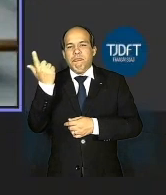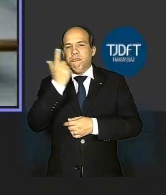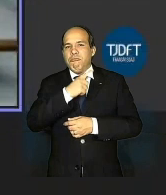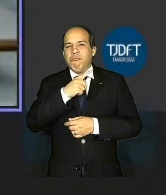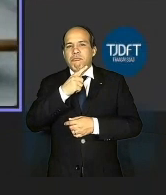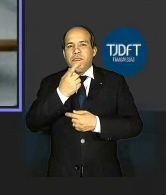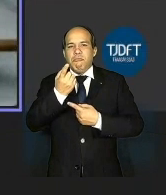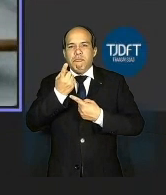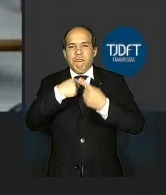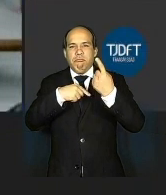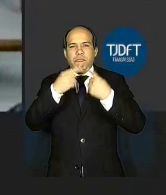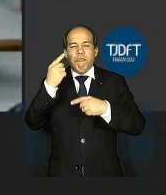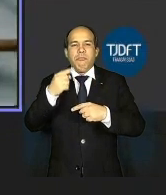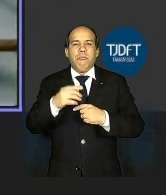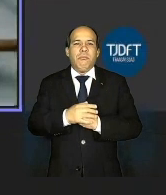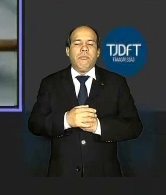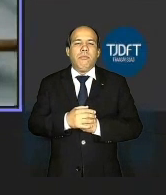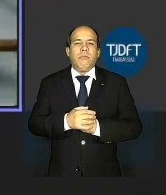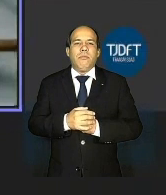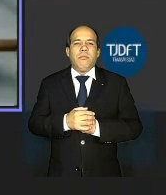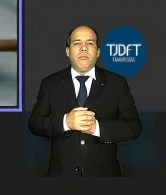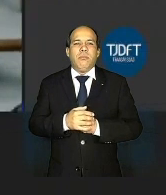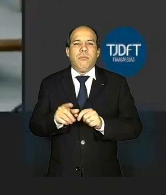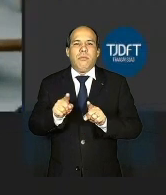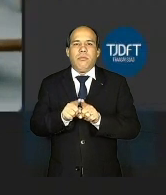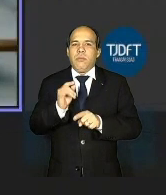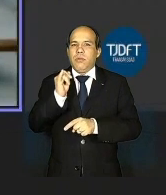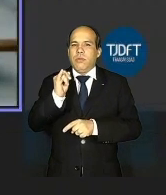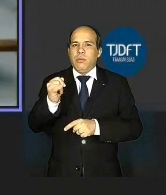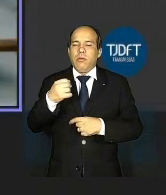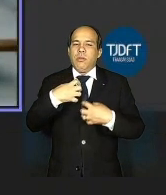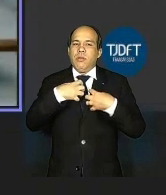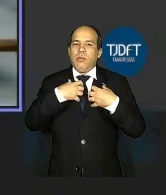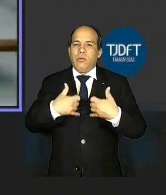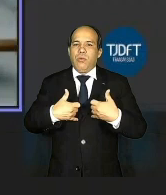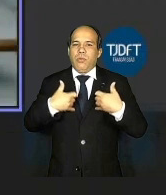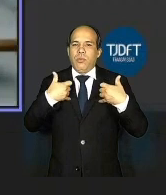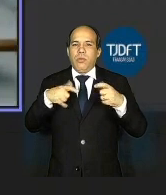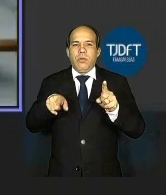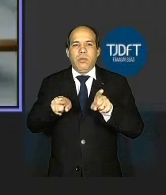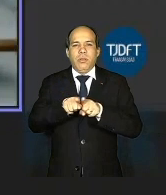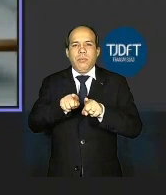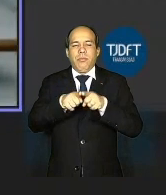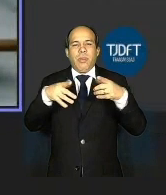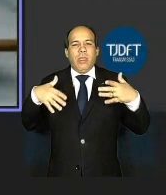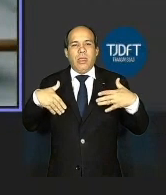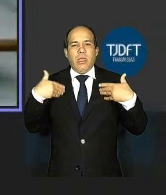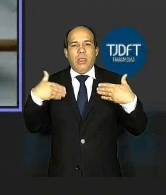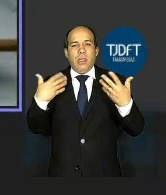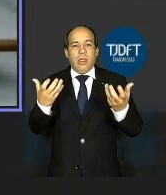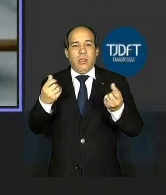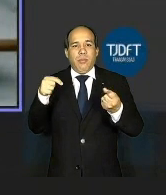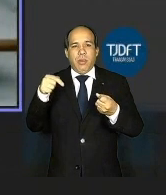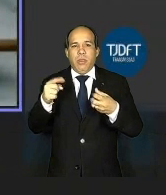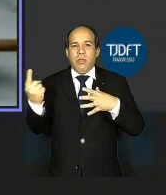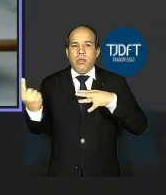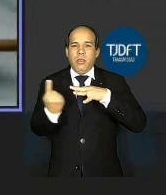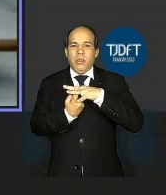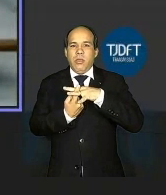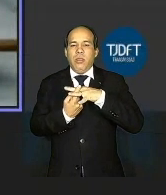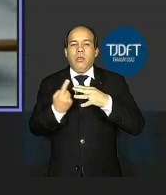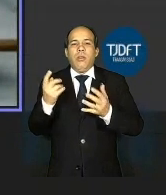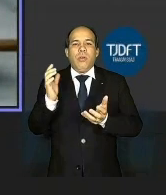cumprimentá-lo pela merecida promoção, dizer que é uma honra e uma alegria recebê-lo aqui